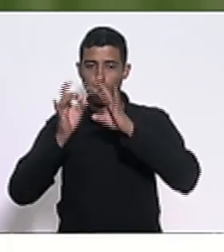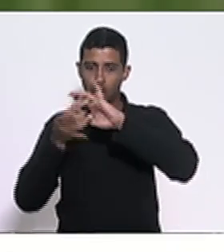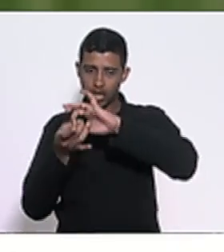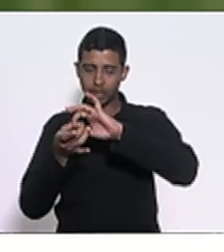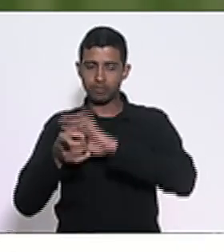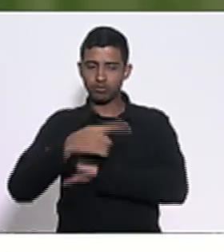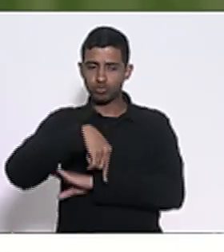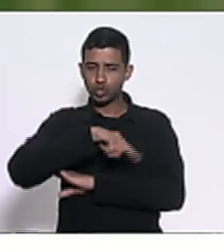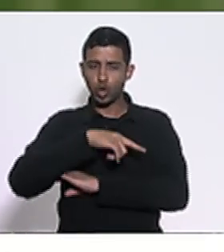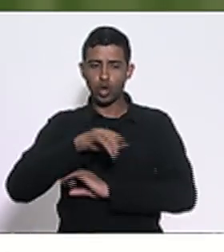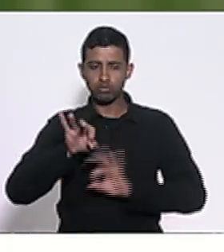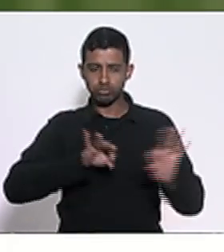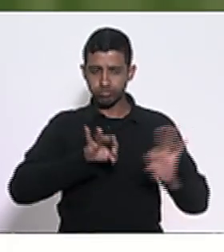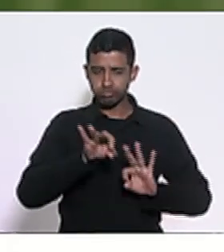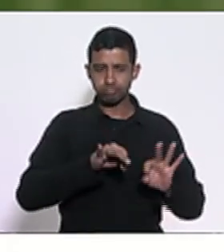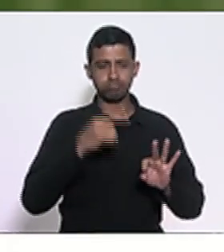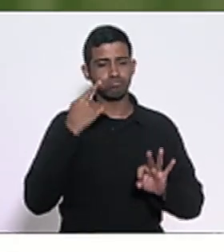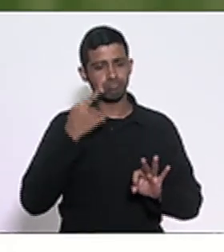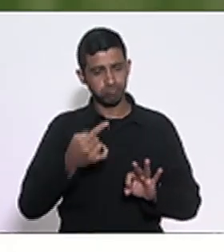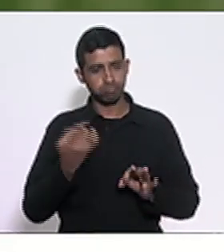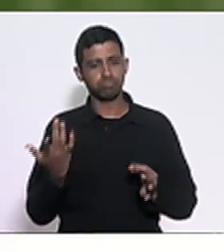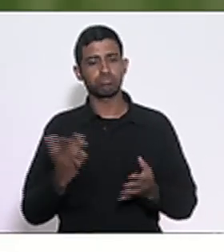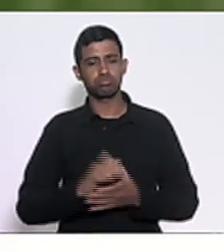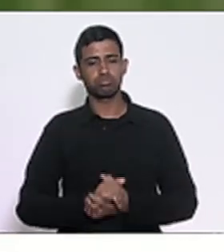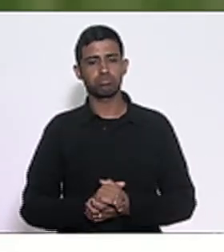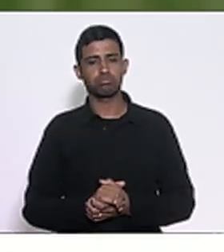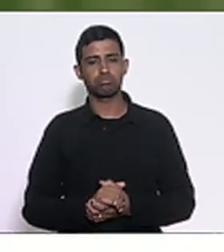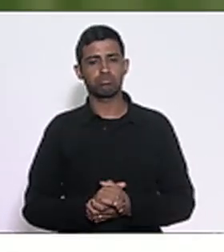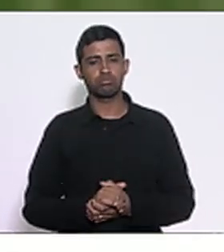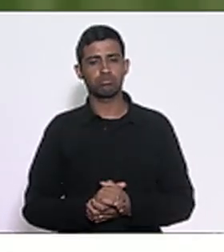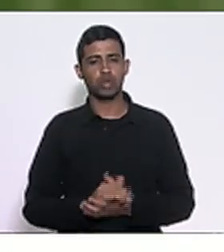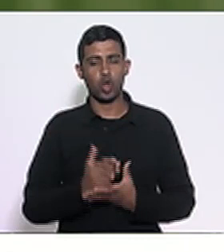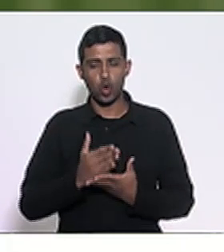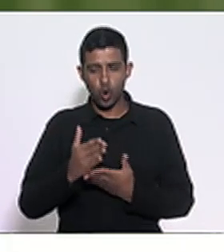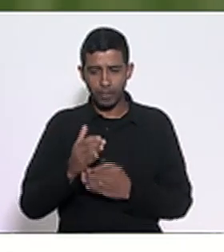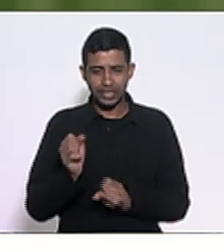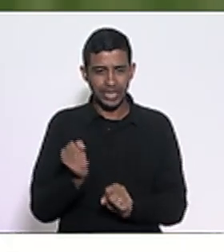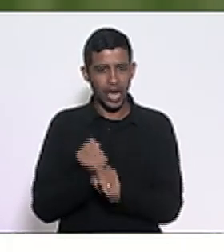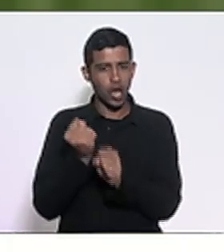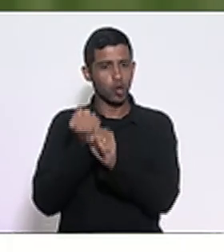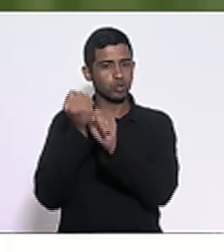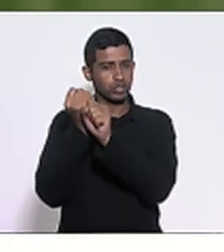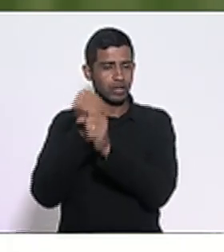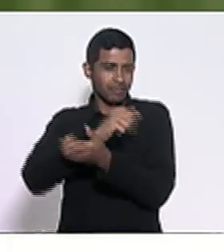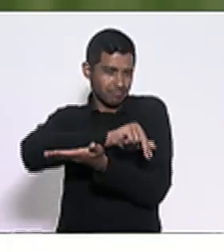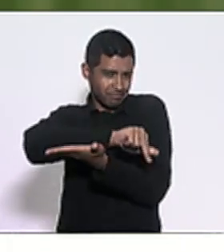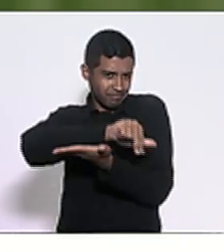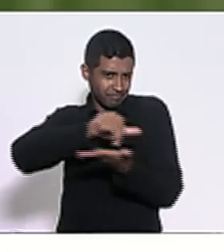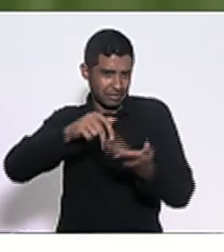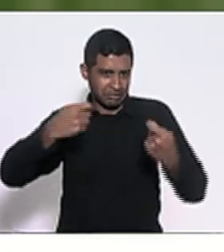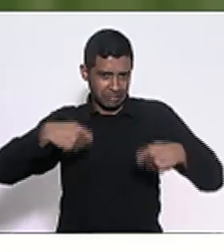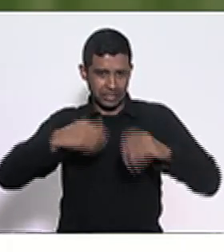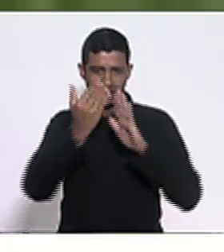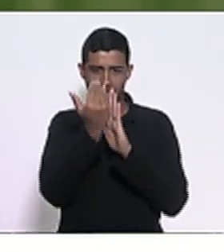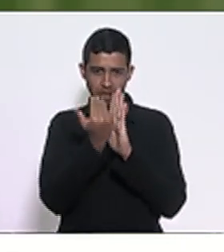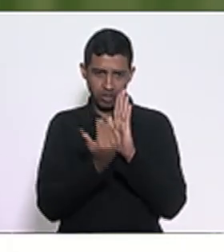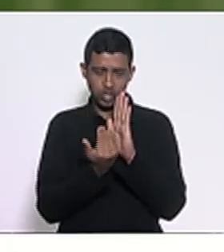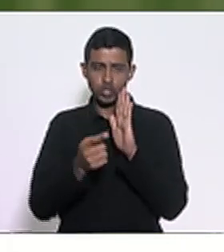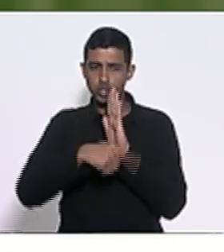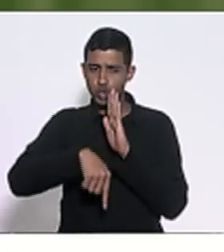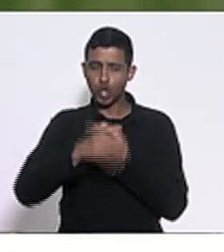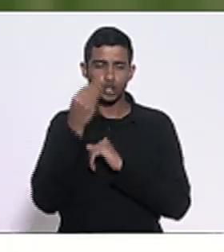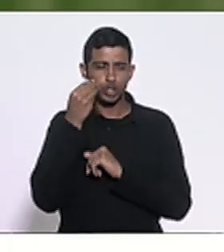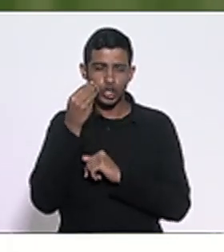convergência, essa redundância, as interoperabilidades, iniciando a construção das interoperabilidades, vamos entrar com ofertas pesadas